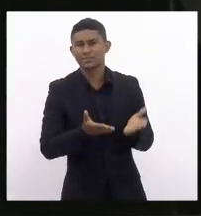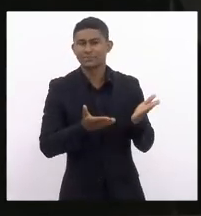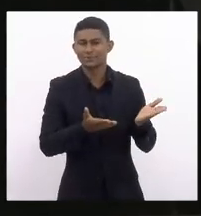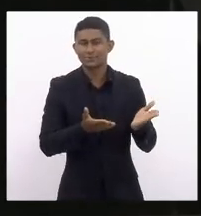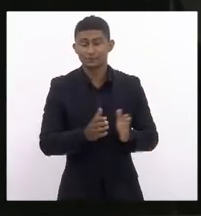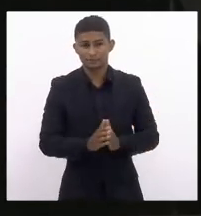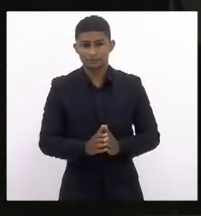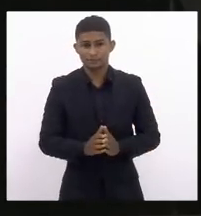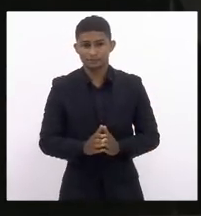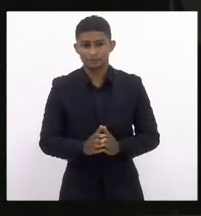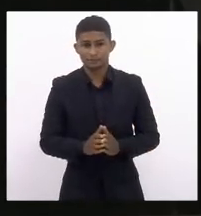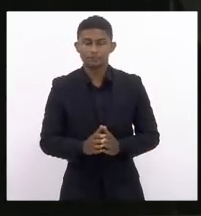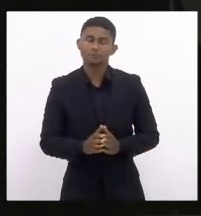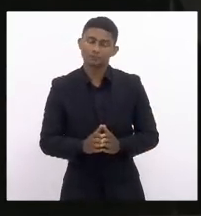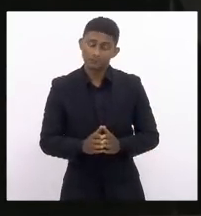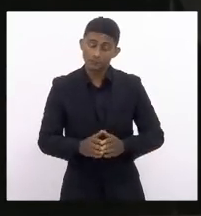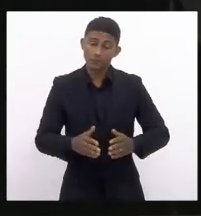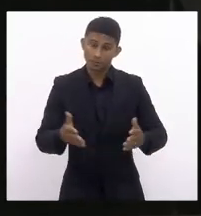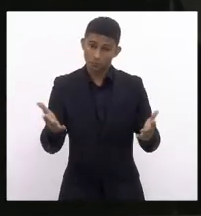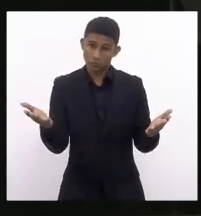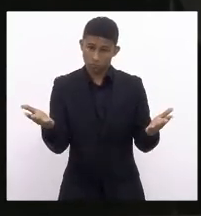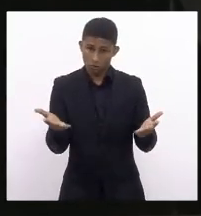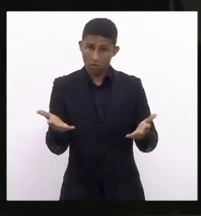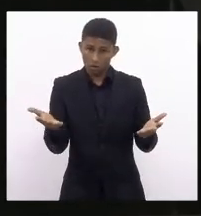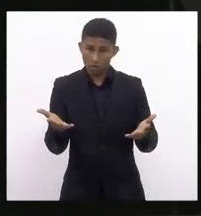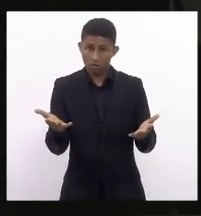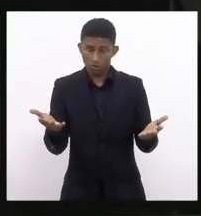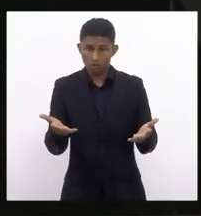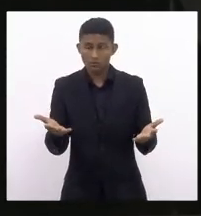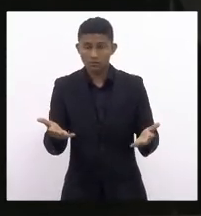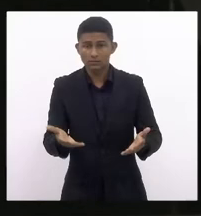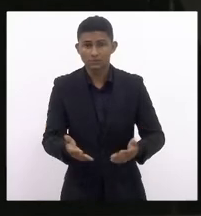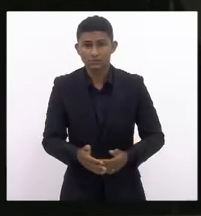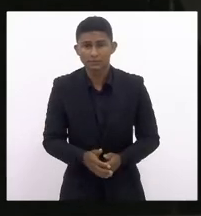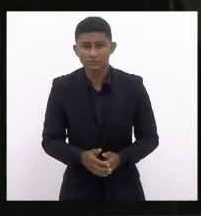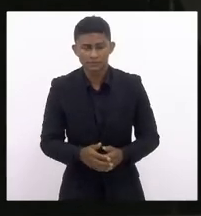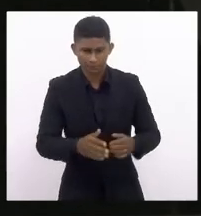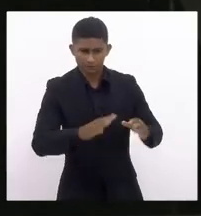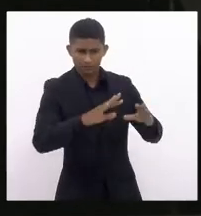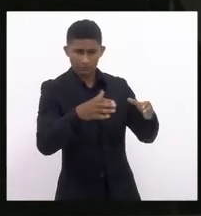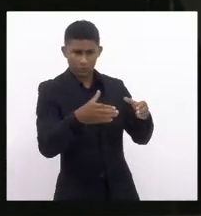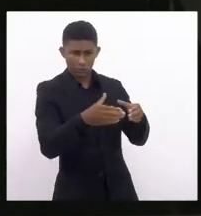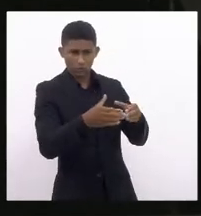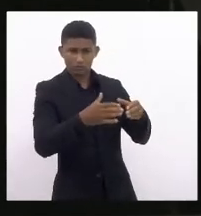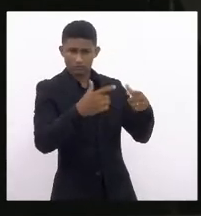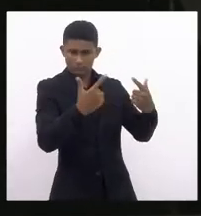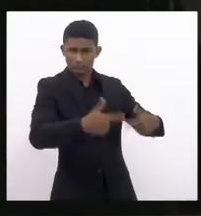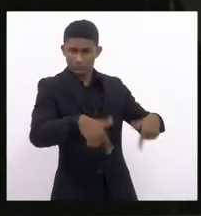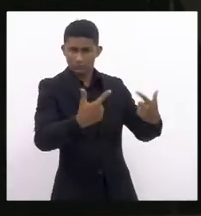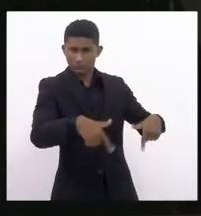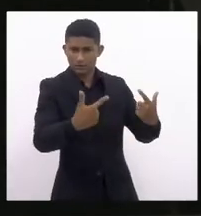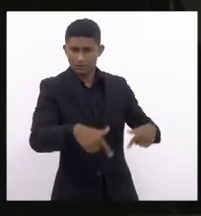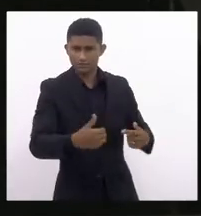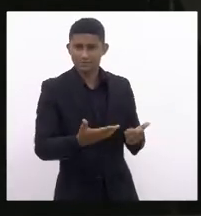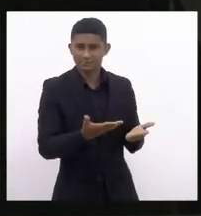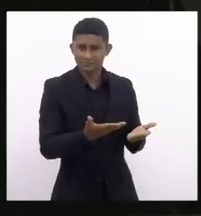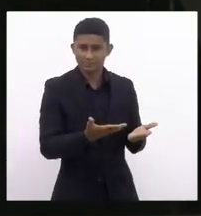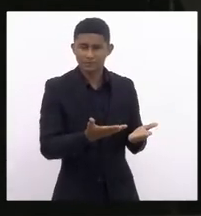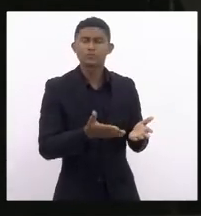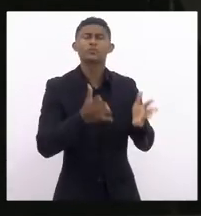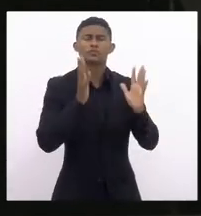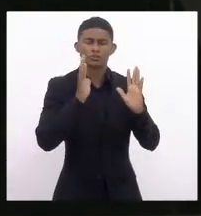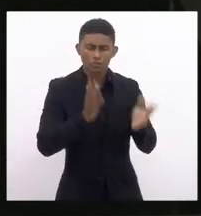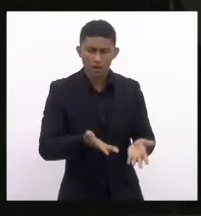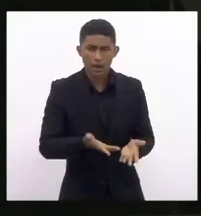Hoje, presidenta Tia Ju, esse grupo de trabalho concluiu o